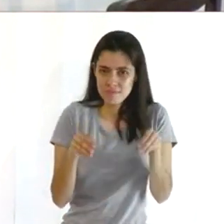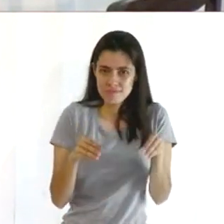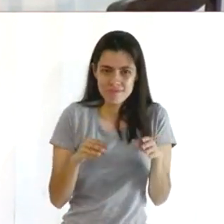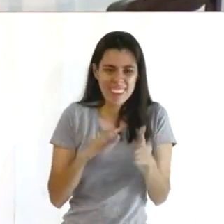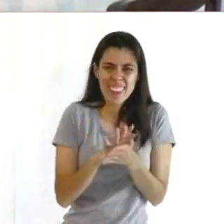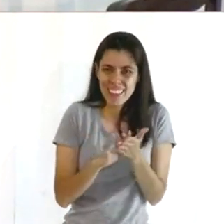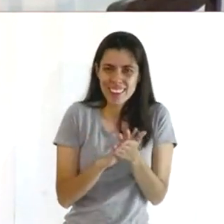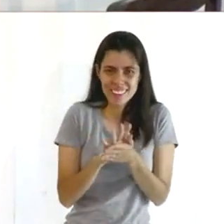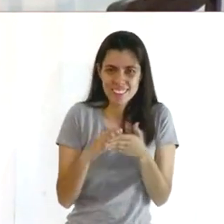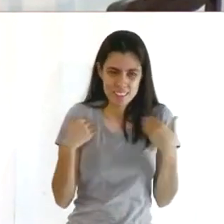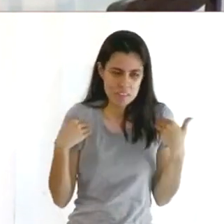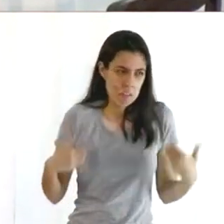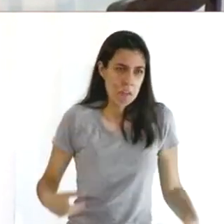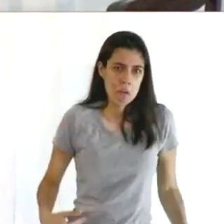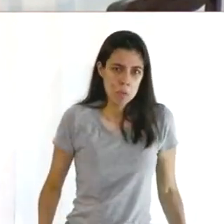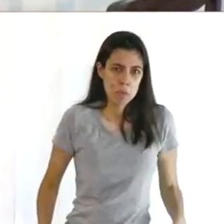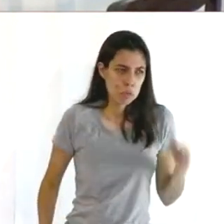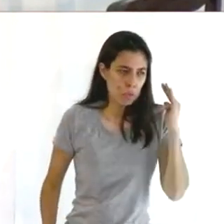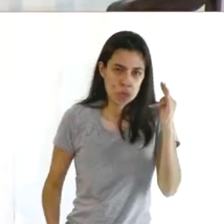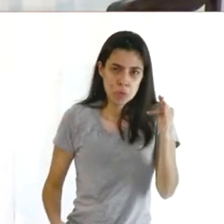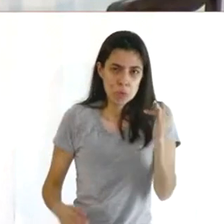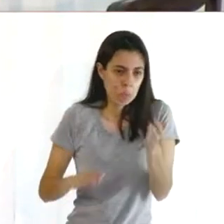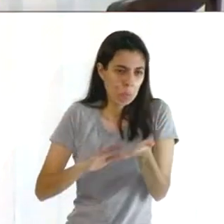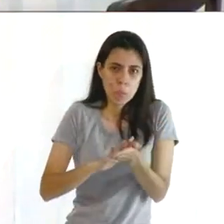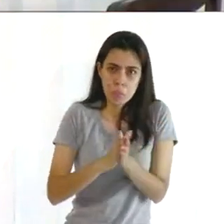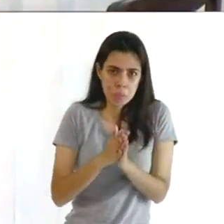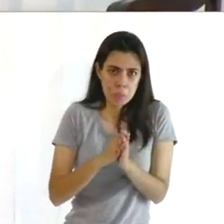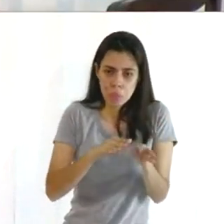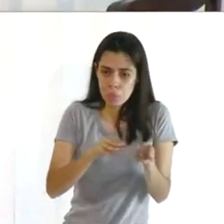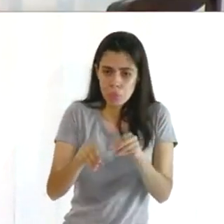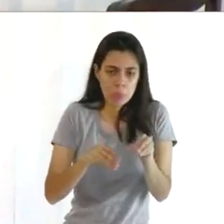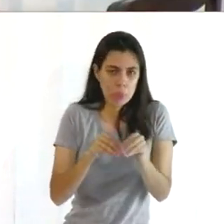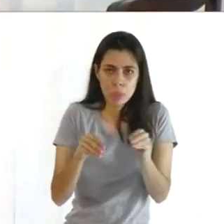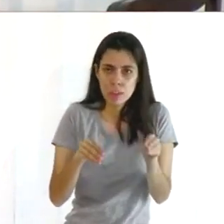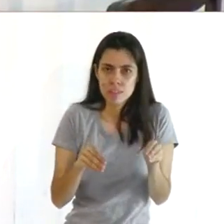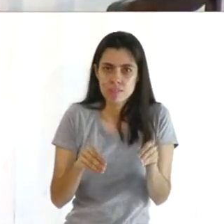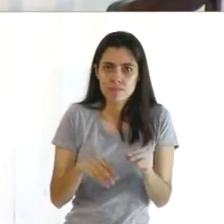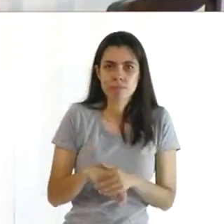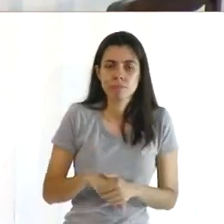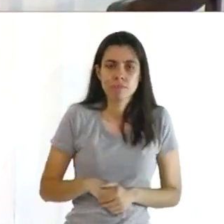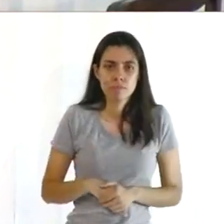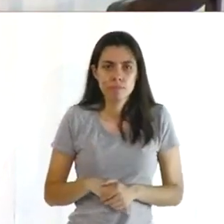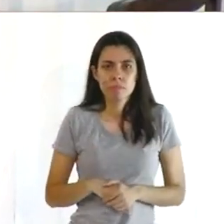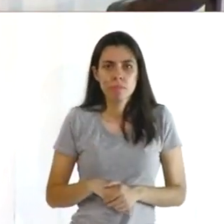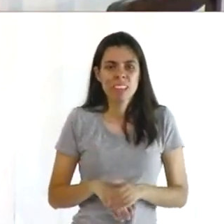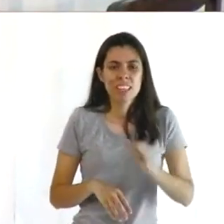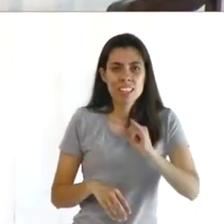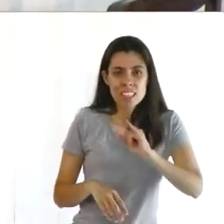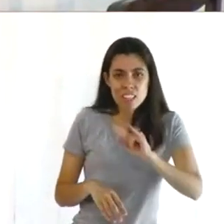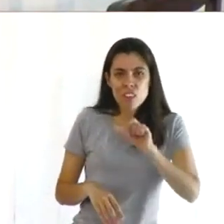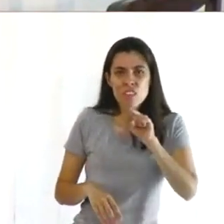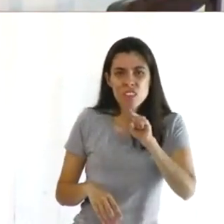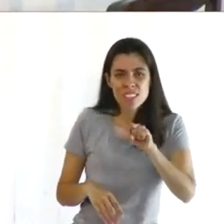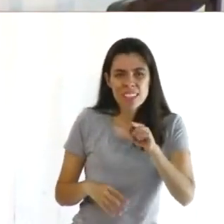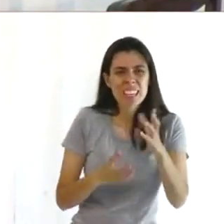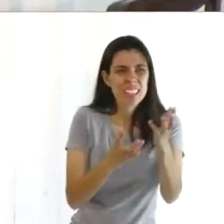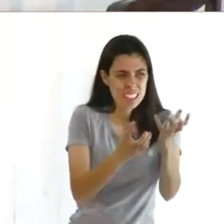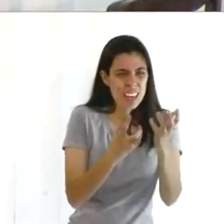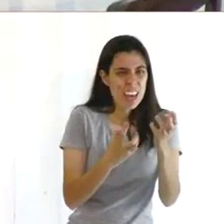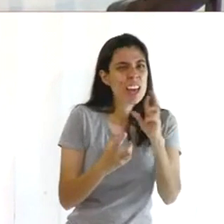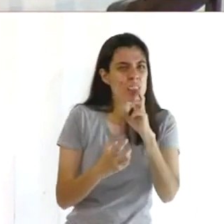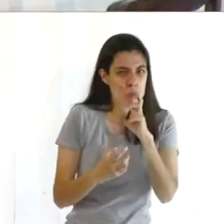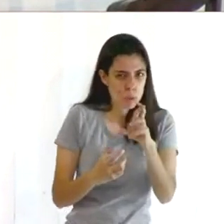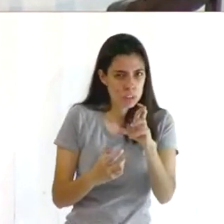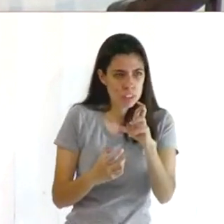casa. E se você estiver com algum até quando aí no seu coração, põe para fora. Ore ao Senhor, derrame-se perante